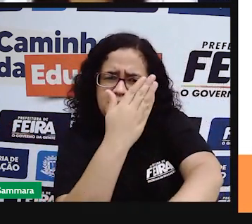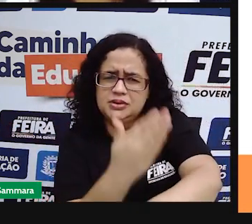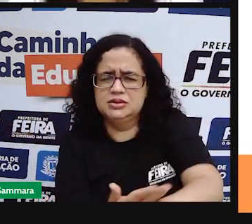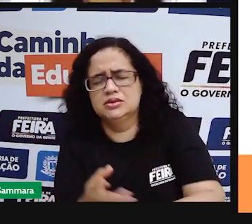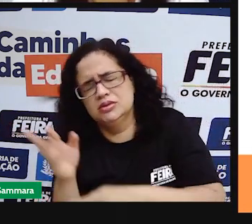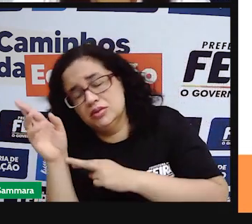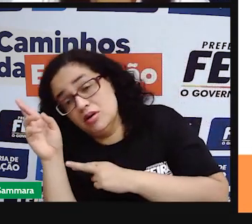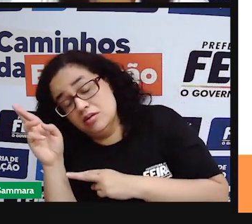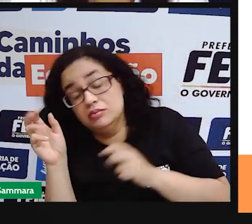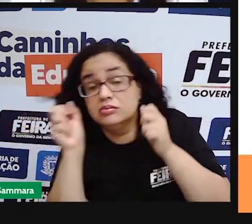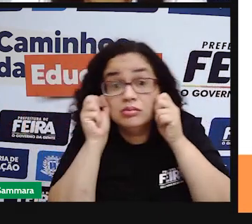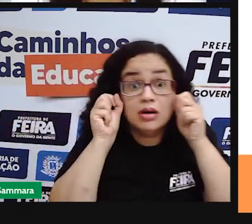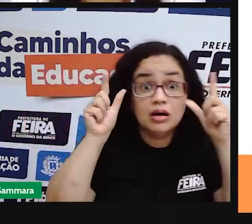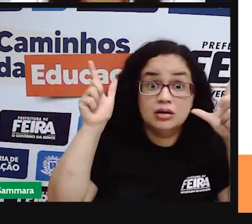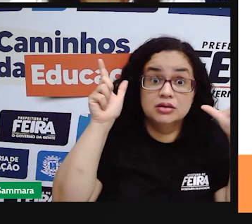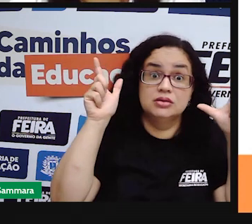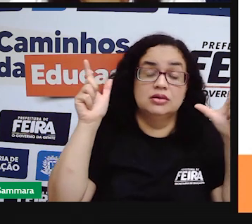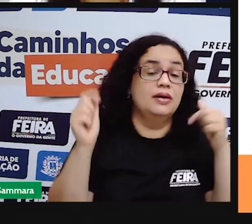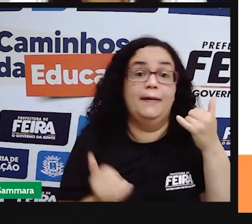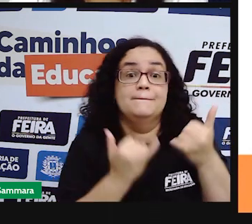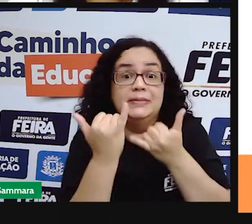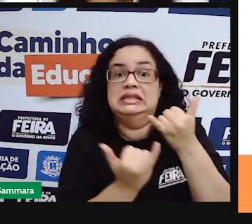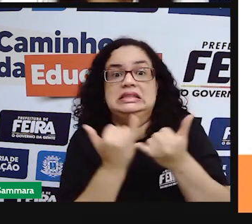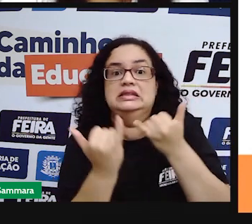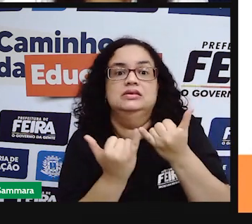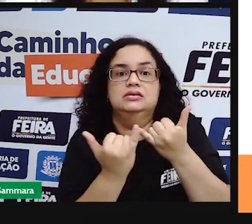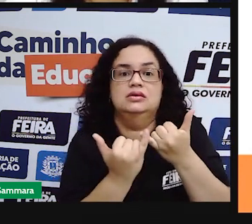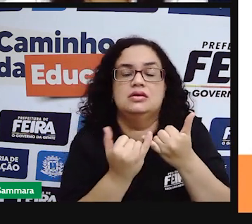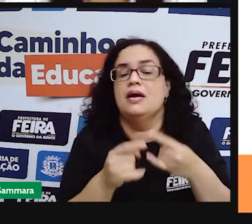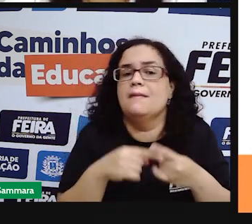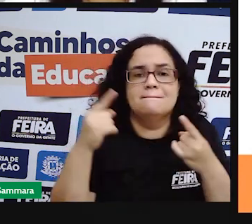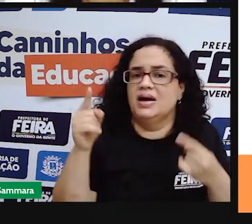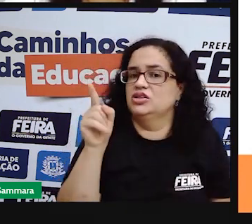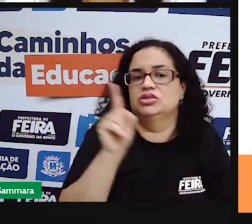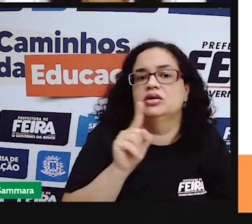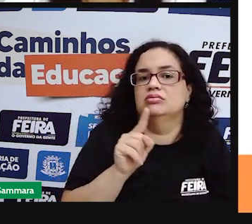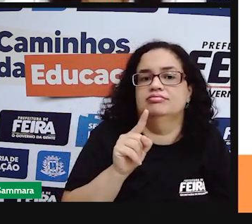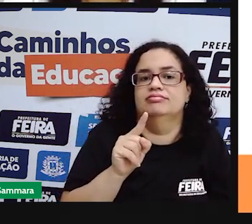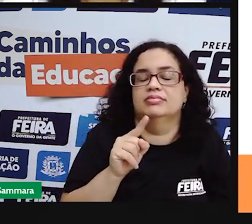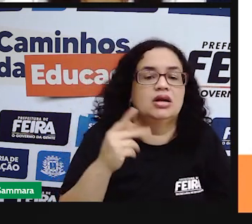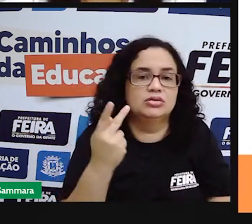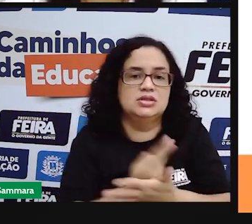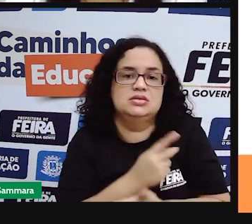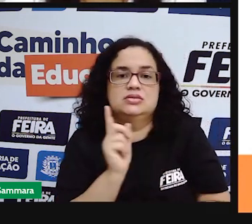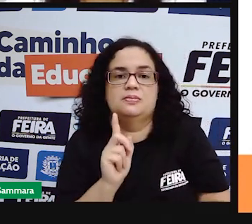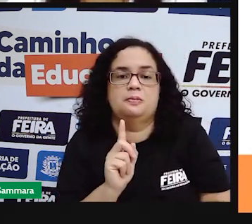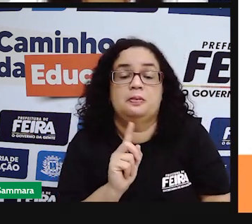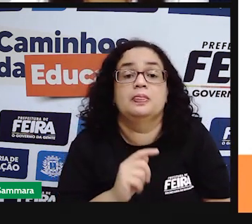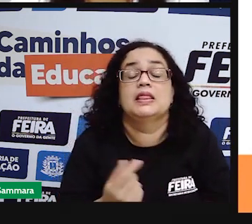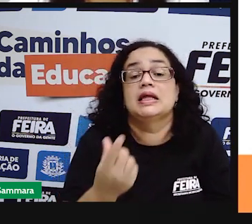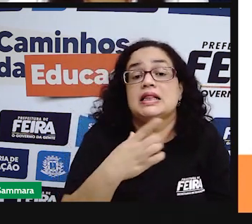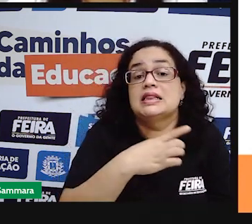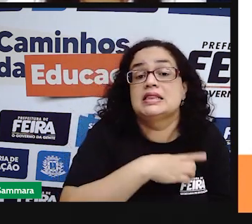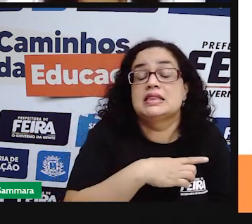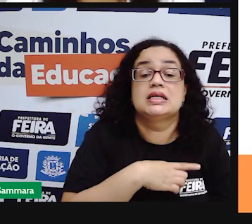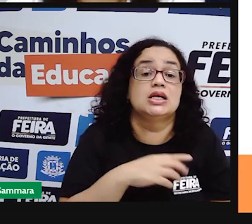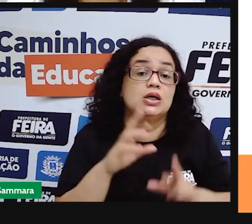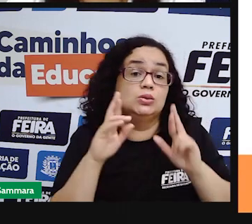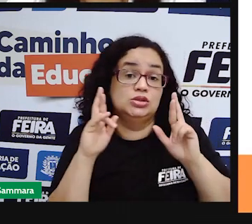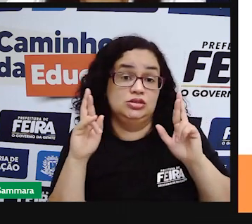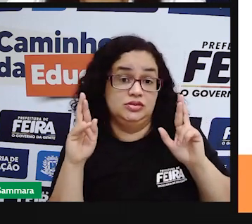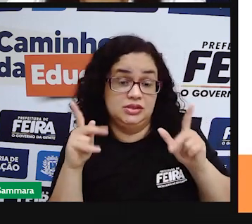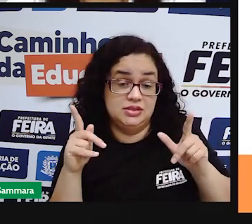né? Brincando lá no jogo. Mas assim, não é isso que acontece, né? Existe aí uma diferença